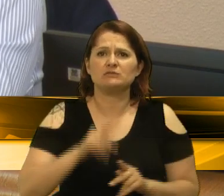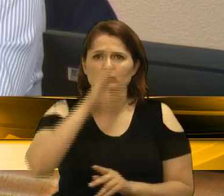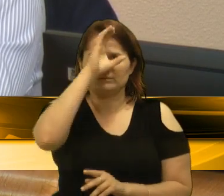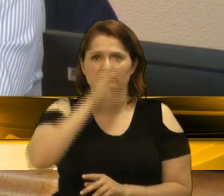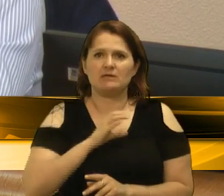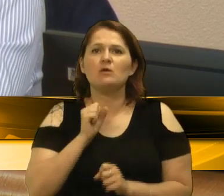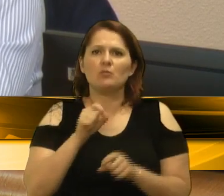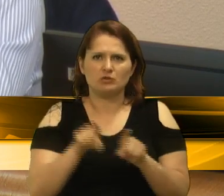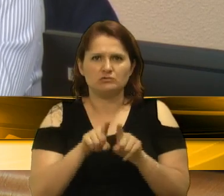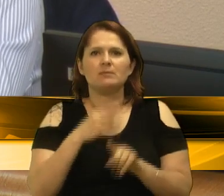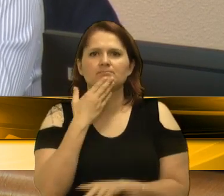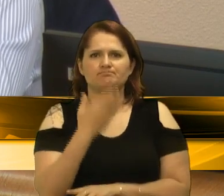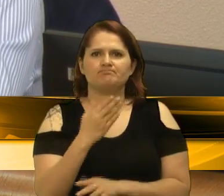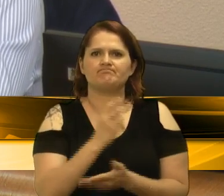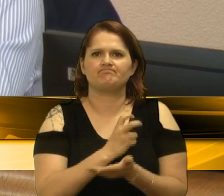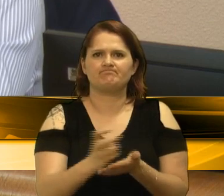civil.